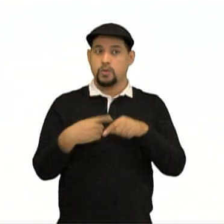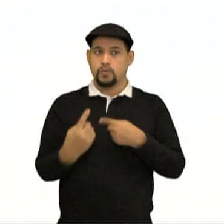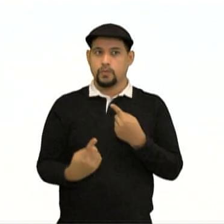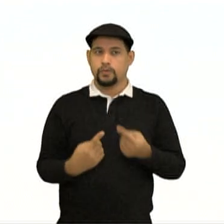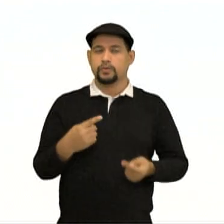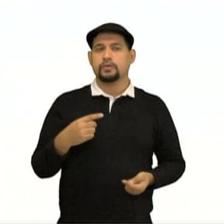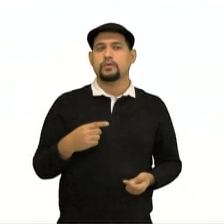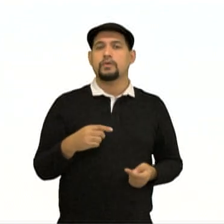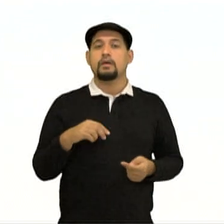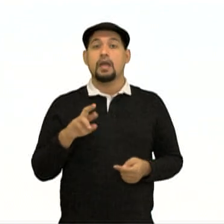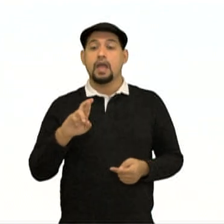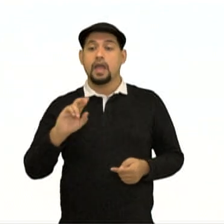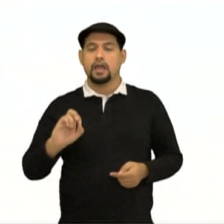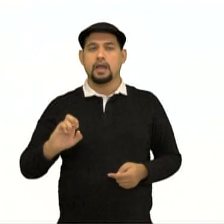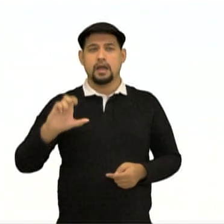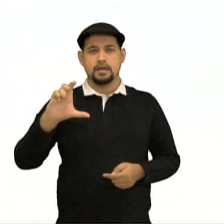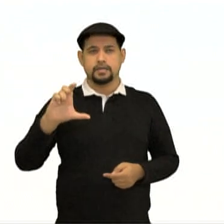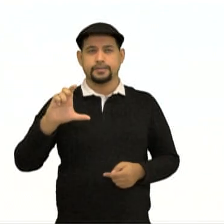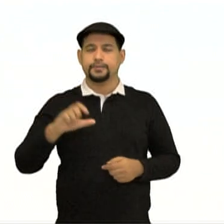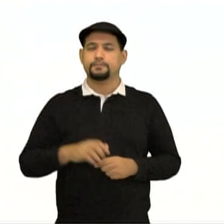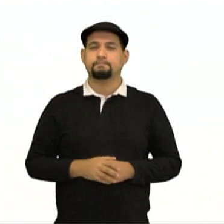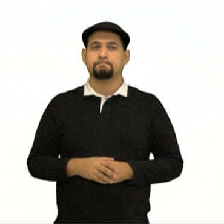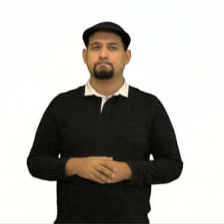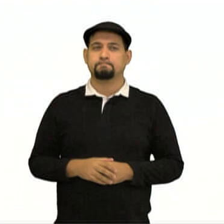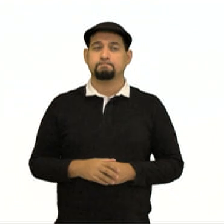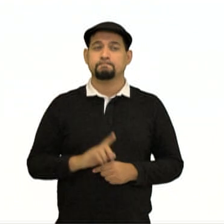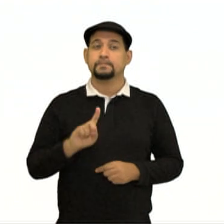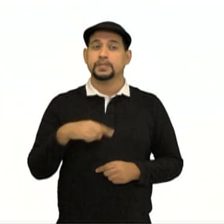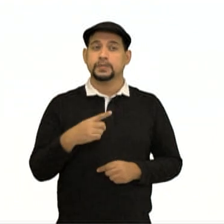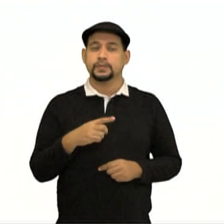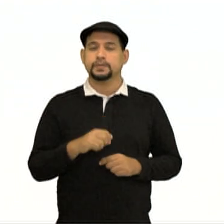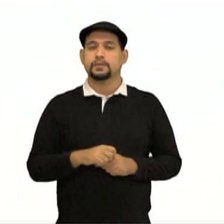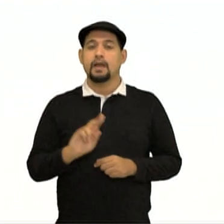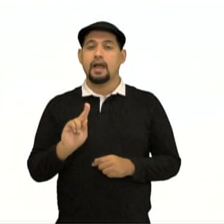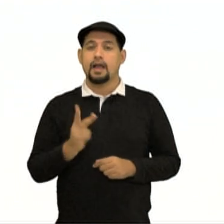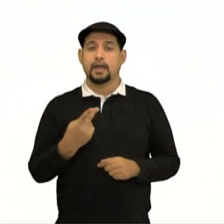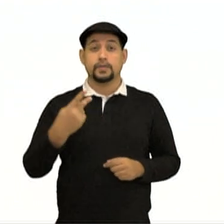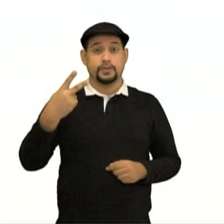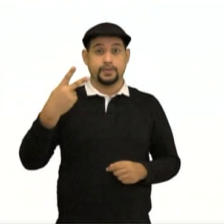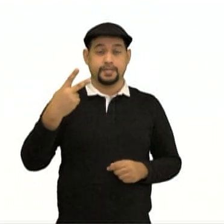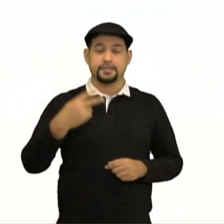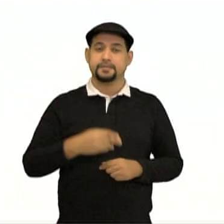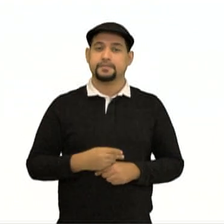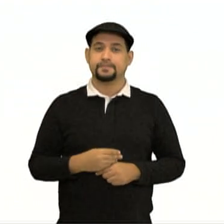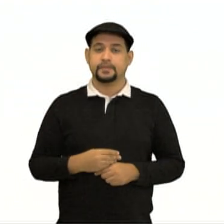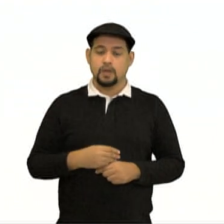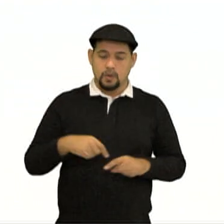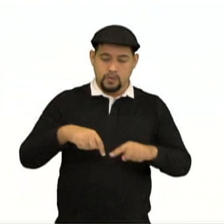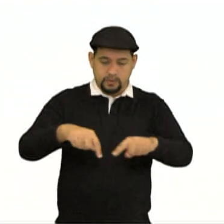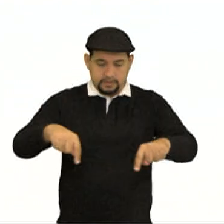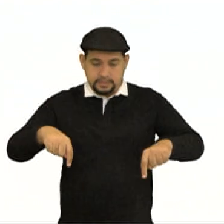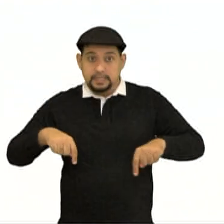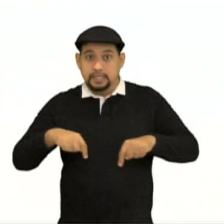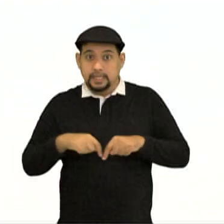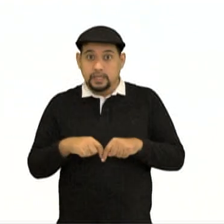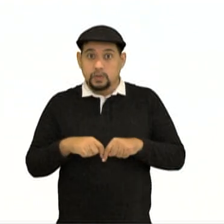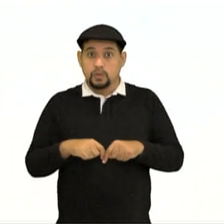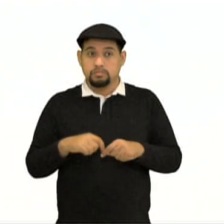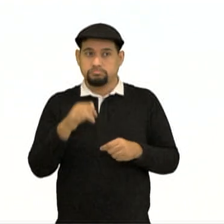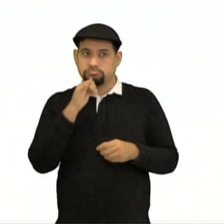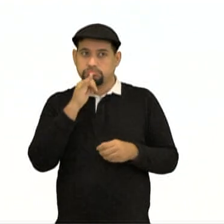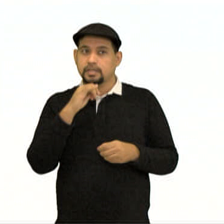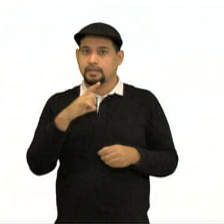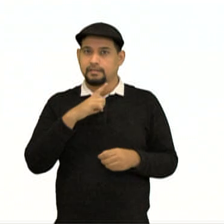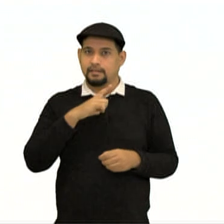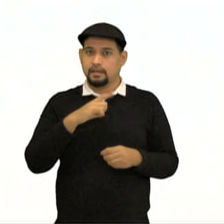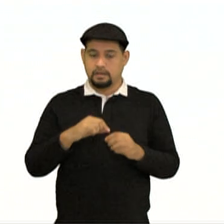raio R maiúsculo e altura H2. O cilindro do meio, que é este